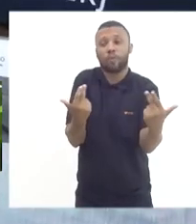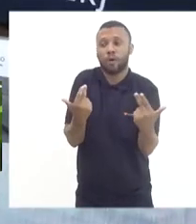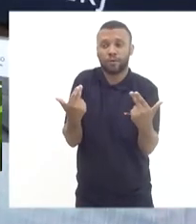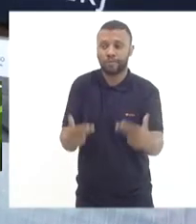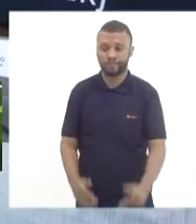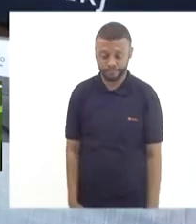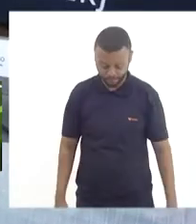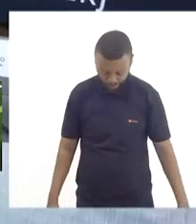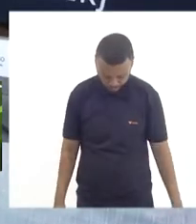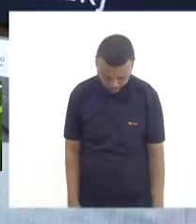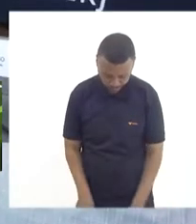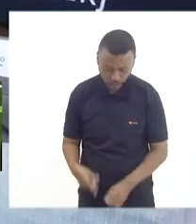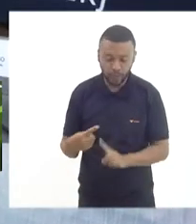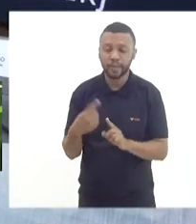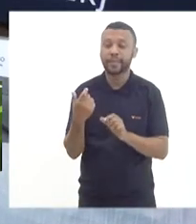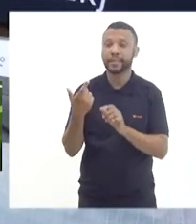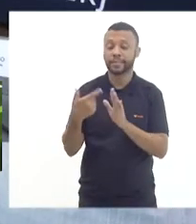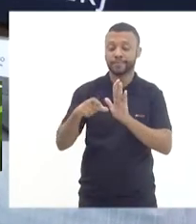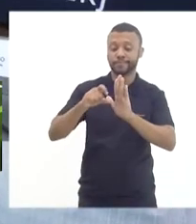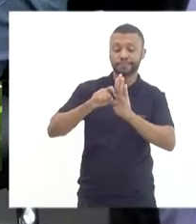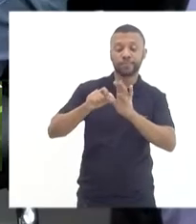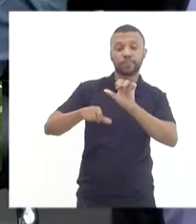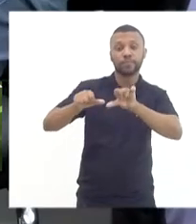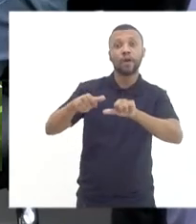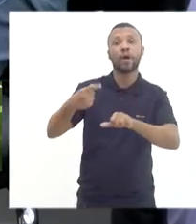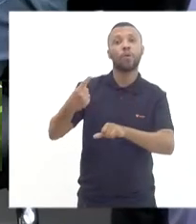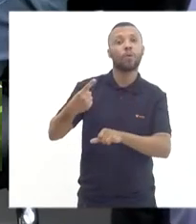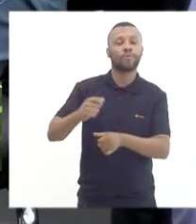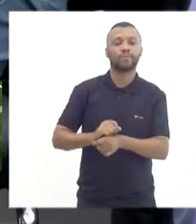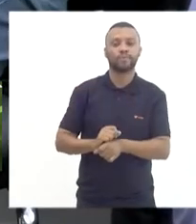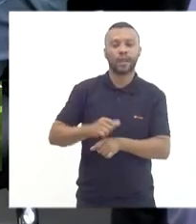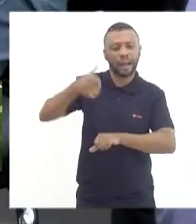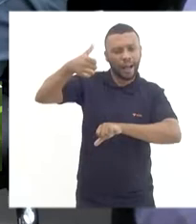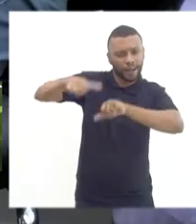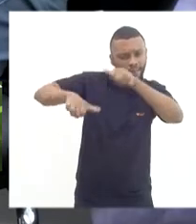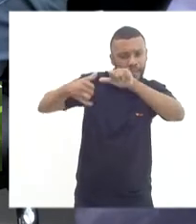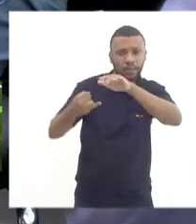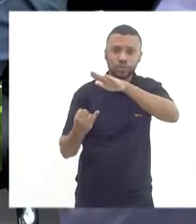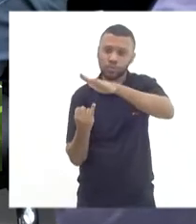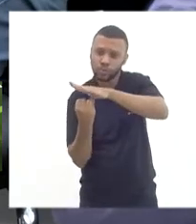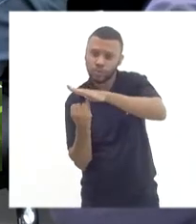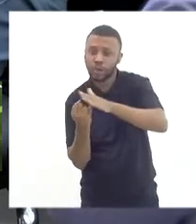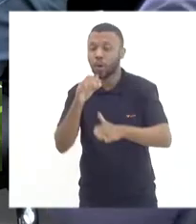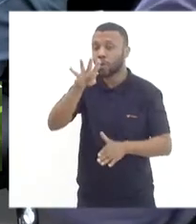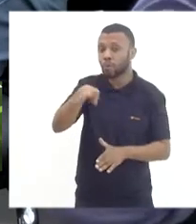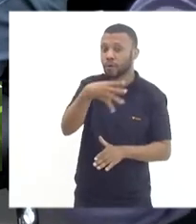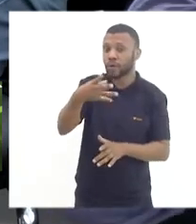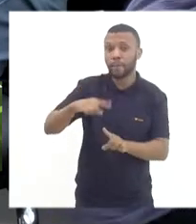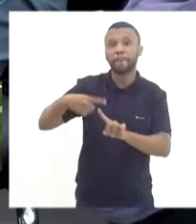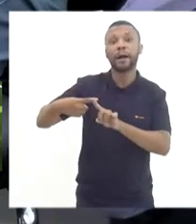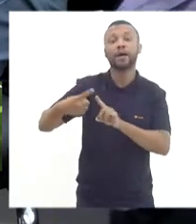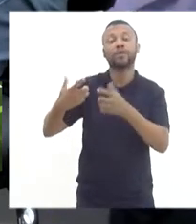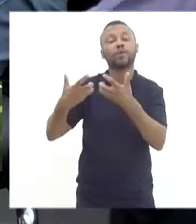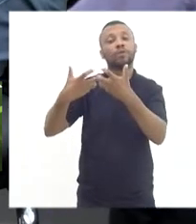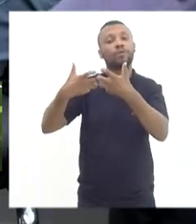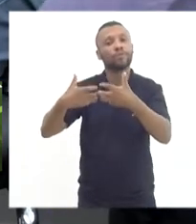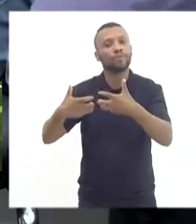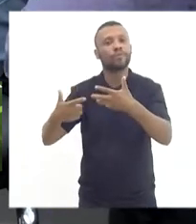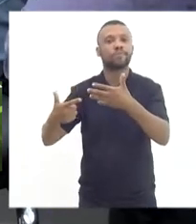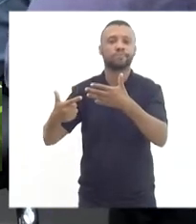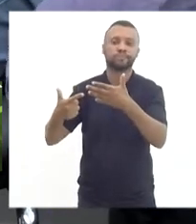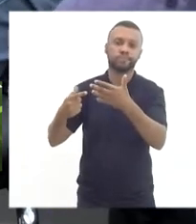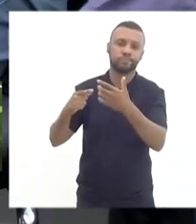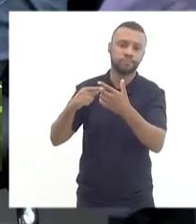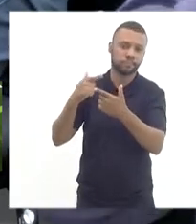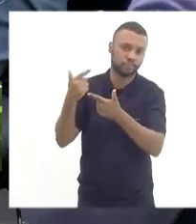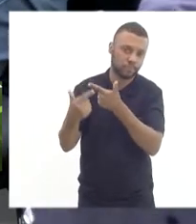Porque aqui na modificativa 1 está assim, avaliação da instituição do programa e de seu funcionamento.